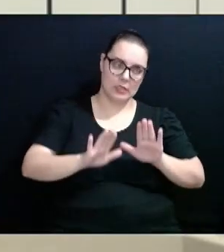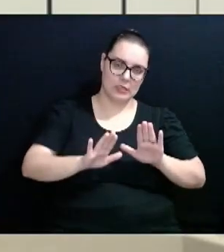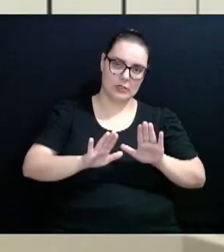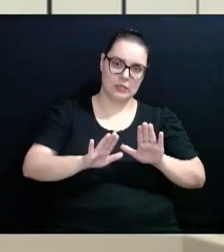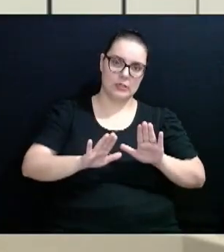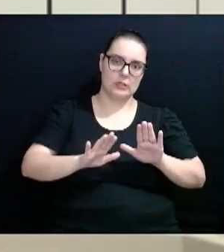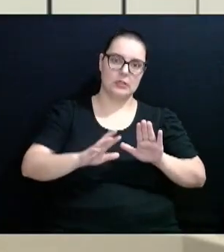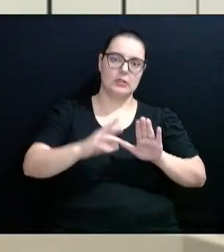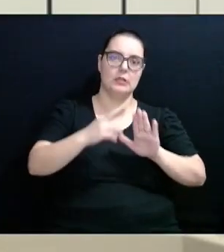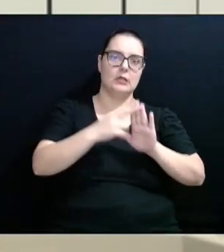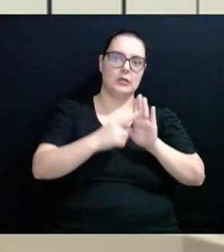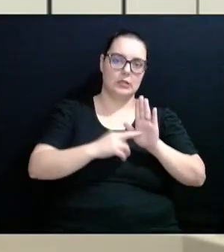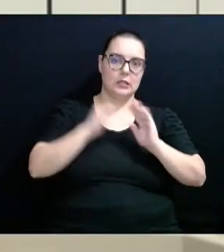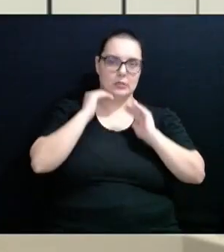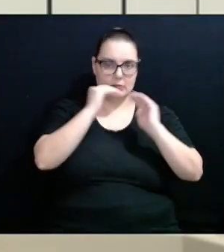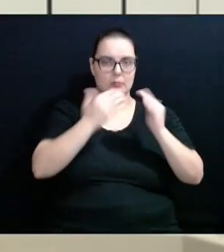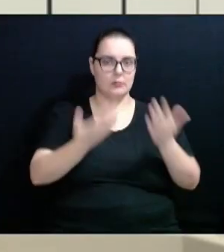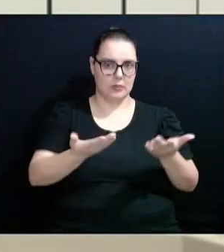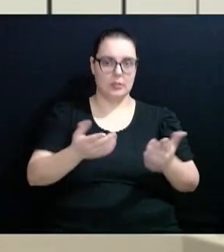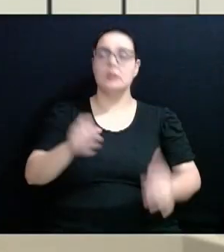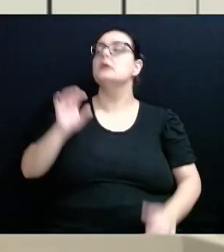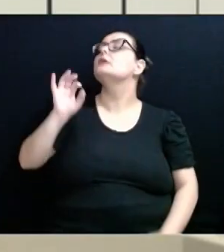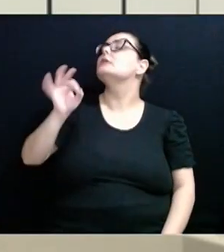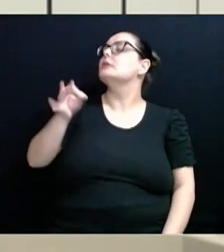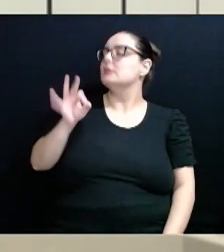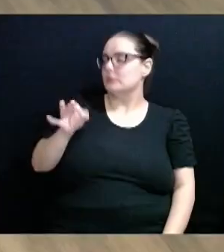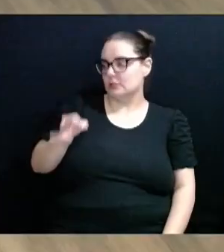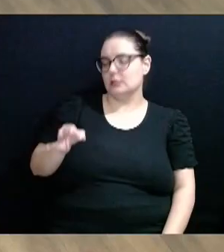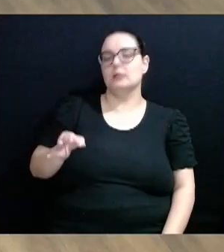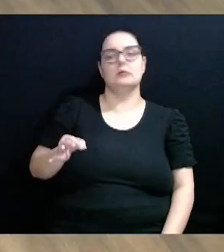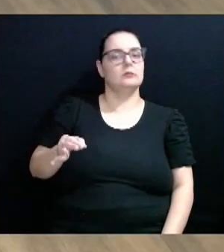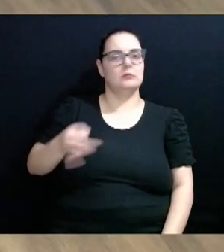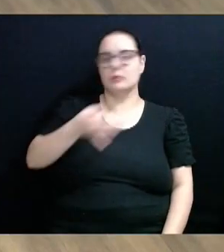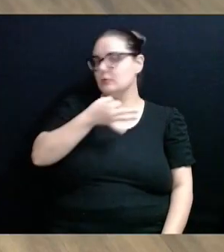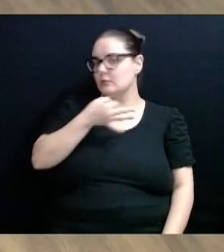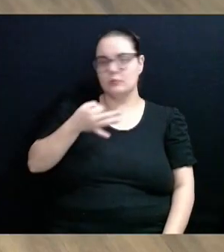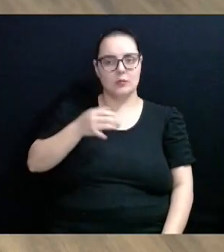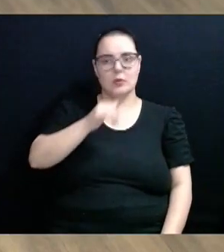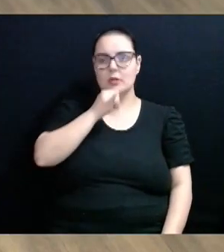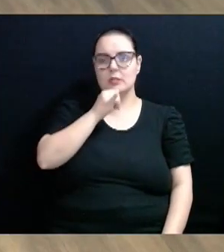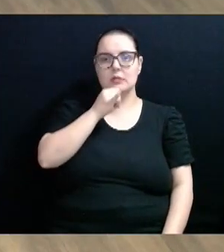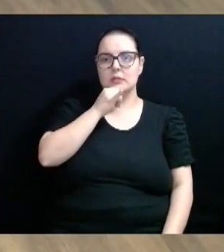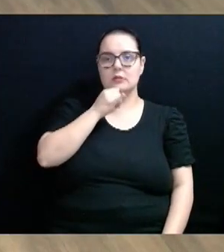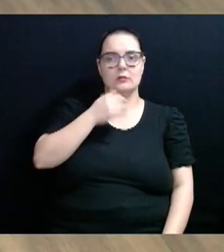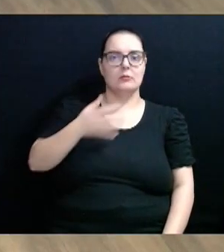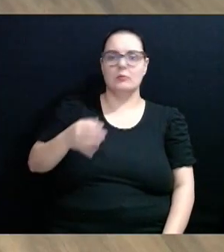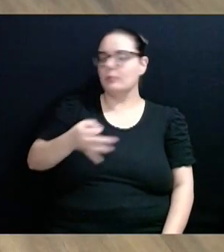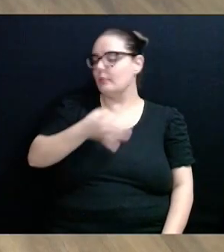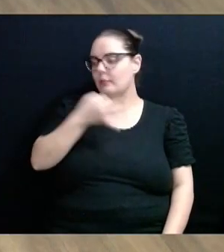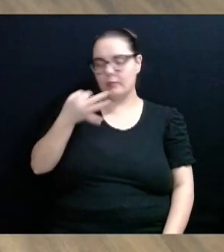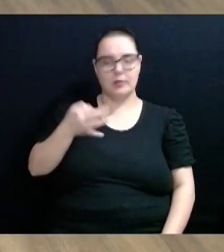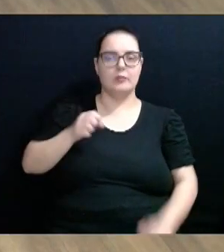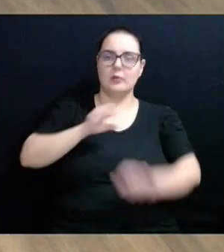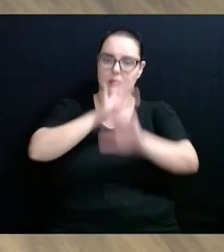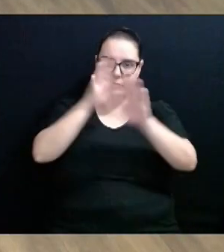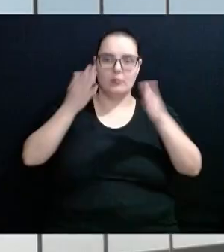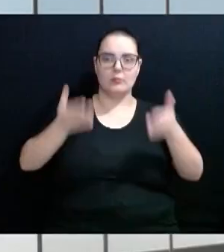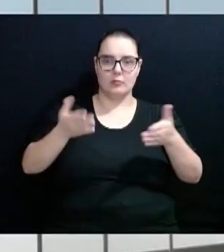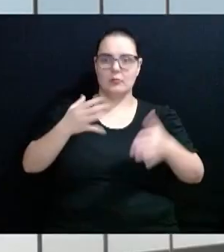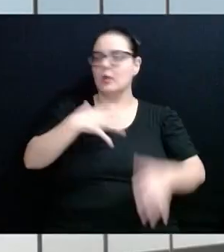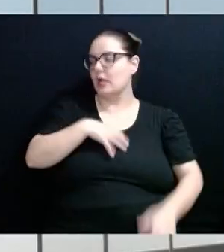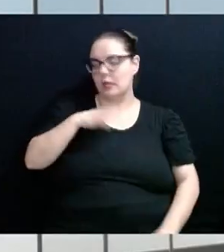ser seguidas? Será que exatamente isso, Carla, você deu um exemplo fantástico que esclarece muito. É isso.